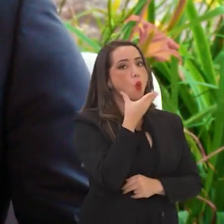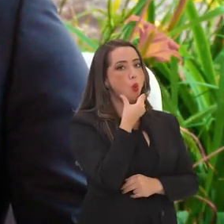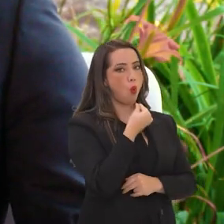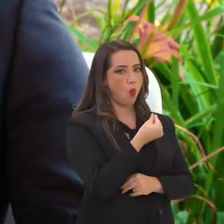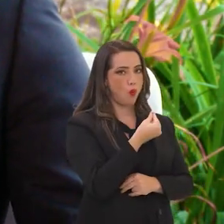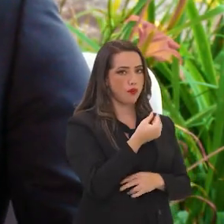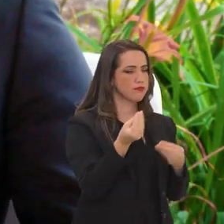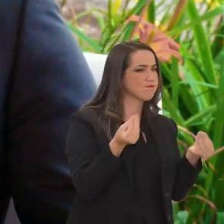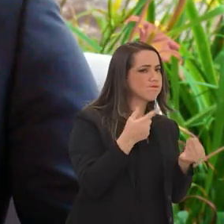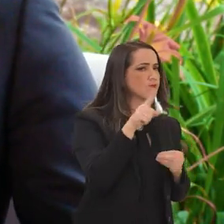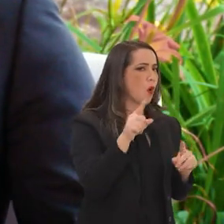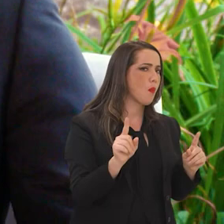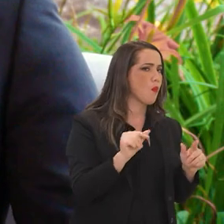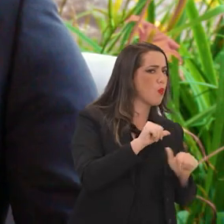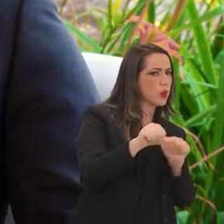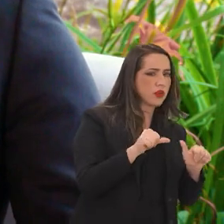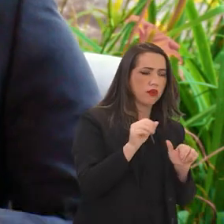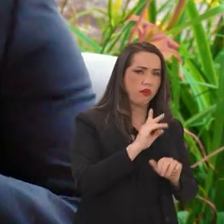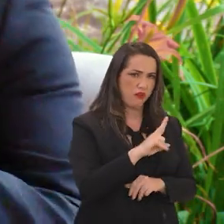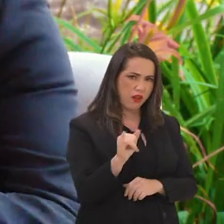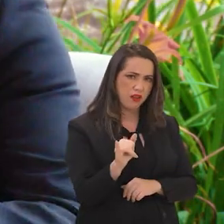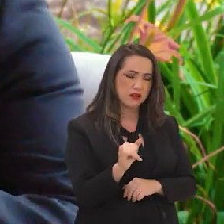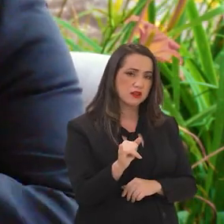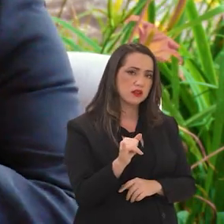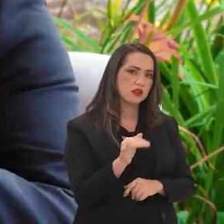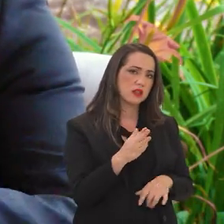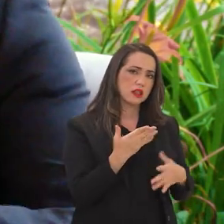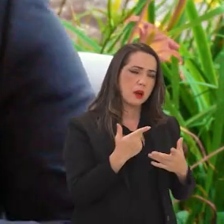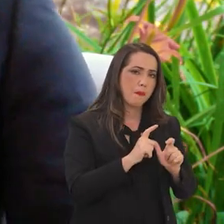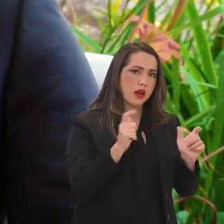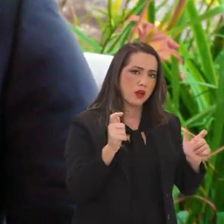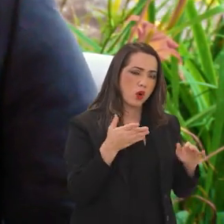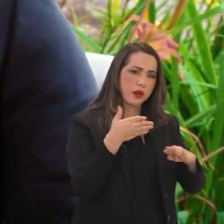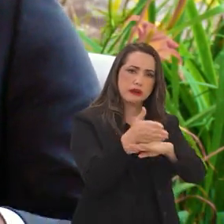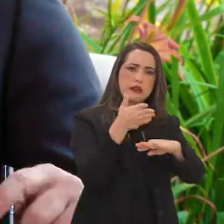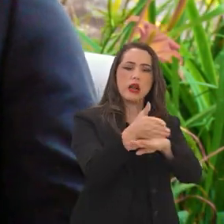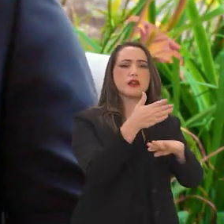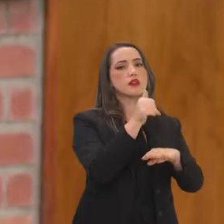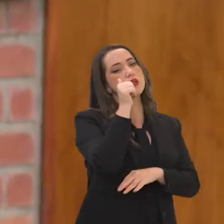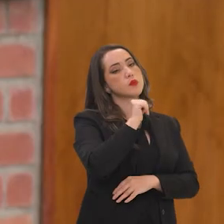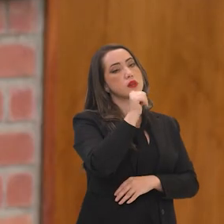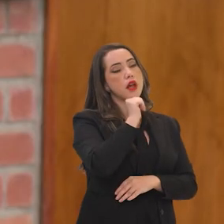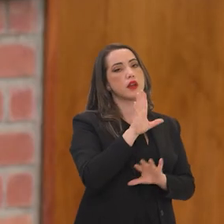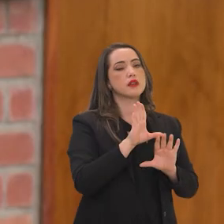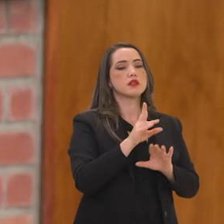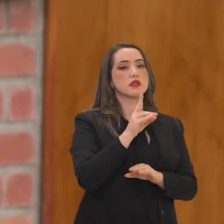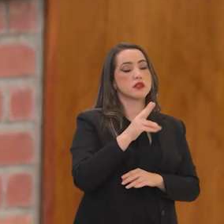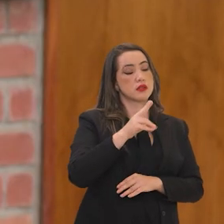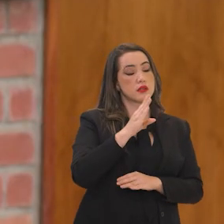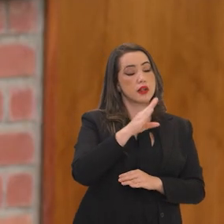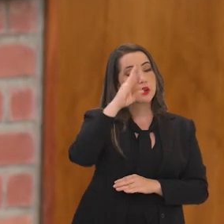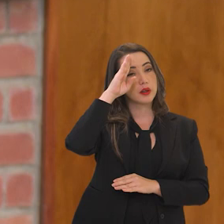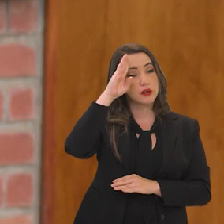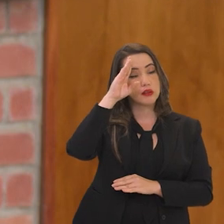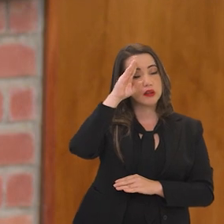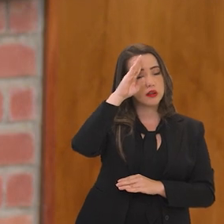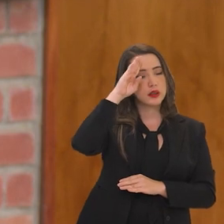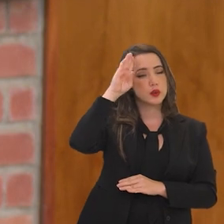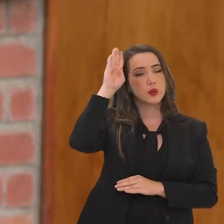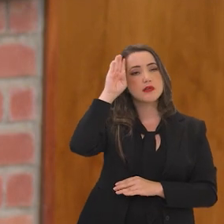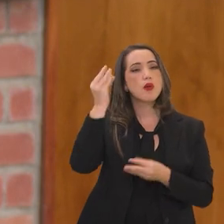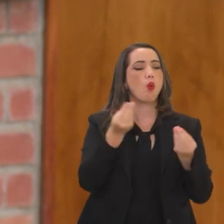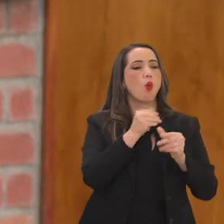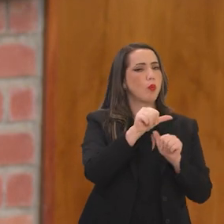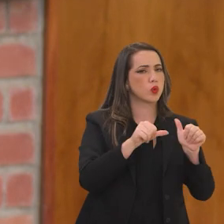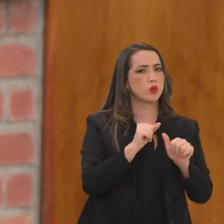Brasil isso está mudando com essa maior ascendência das mulheres no ensino superior eu acho que a gente